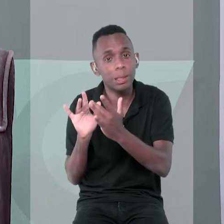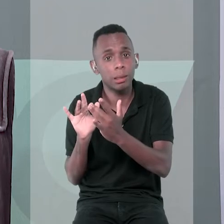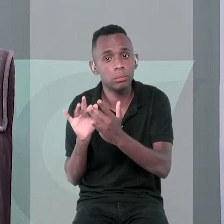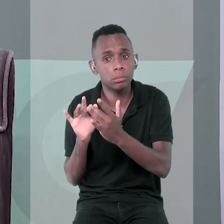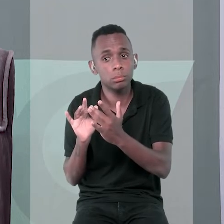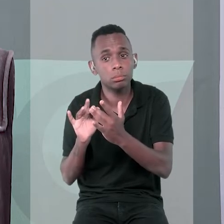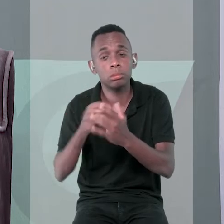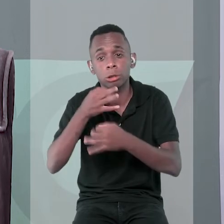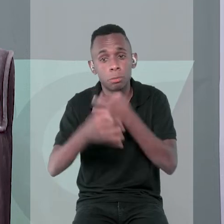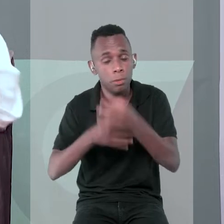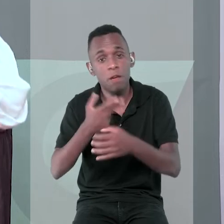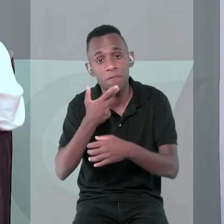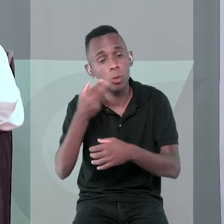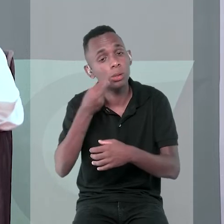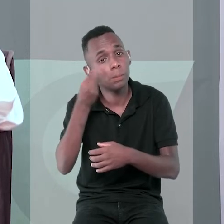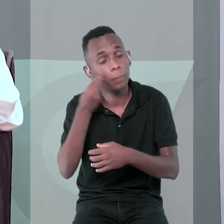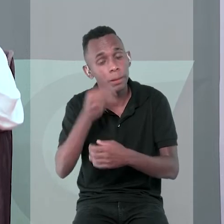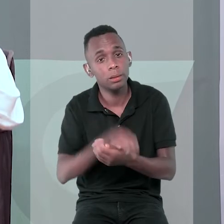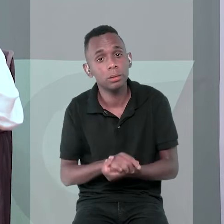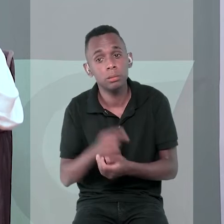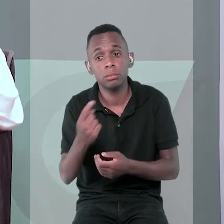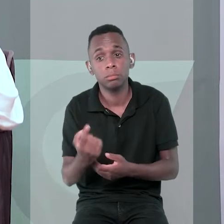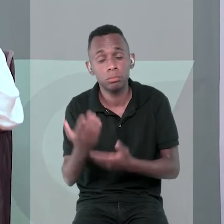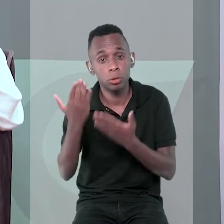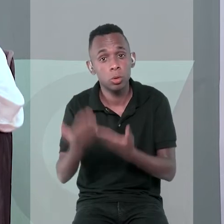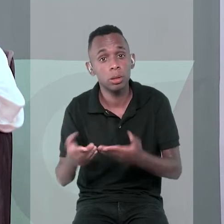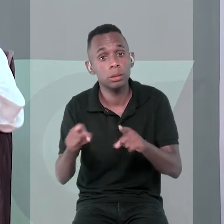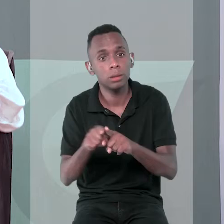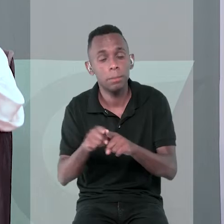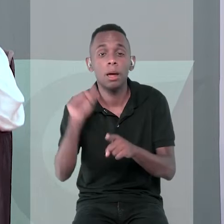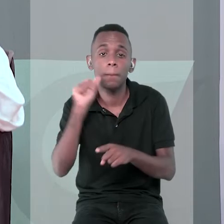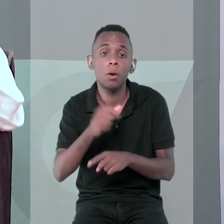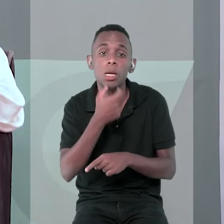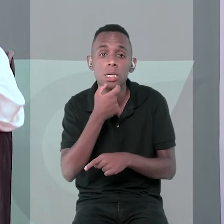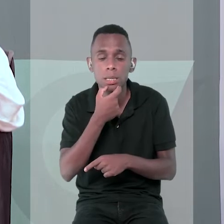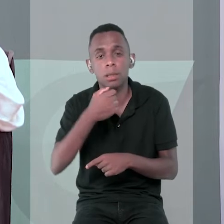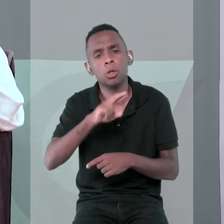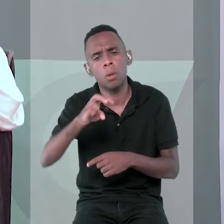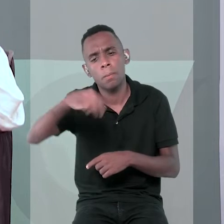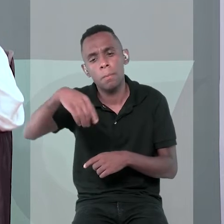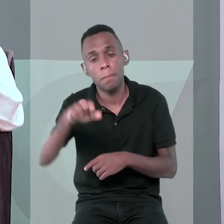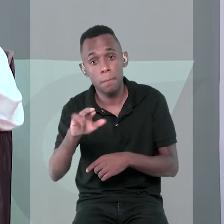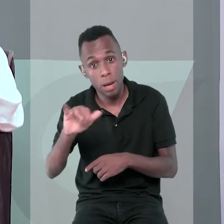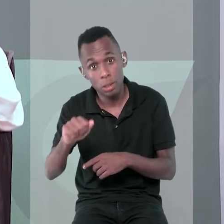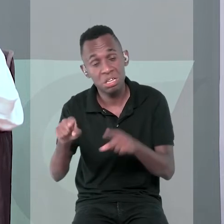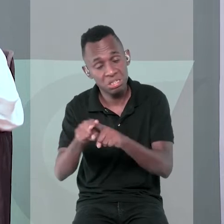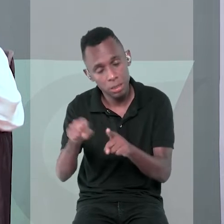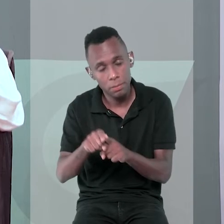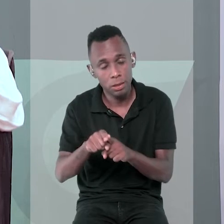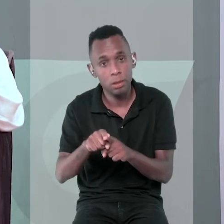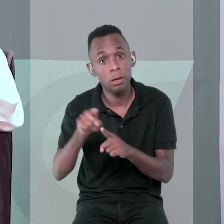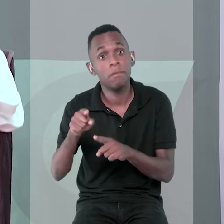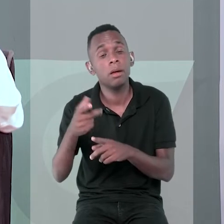fez um relato, um registro da história dela, foi também uma inglesa que chamaram Maria Graham, que vai estar